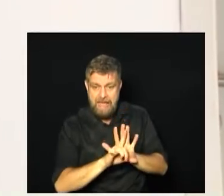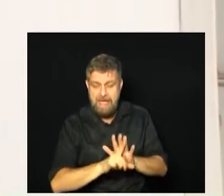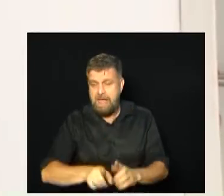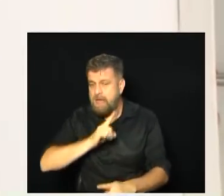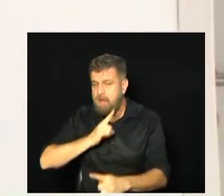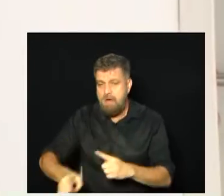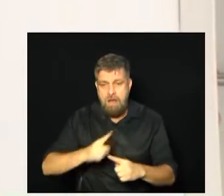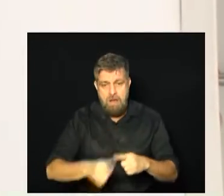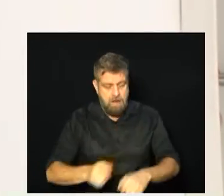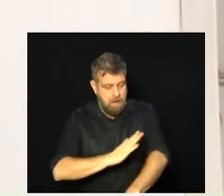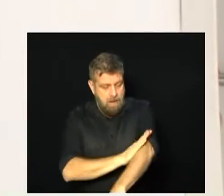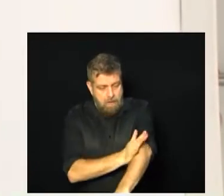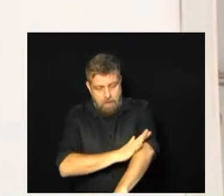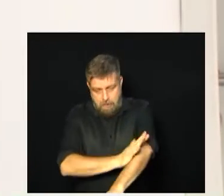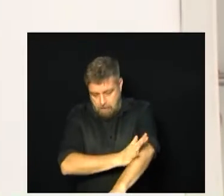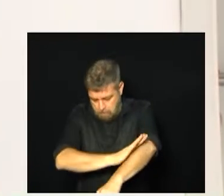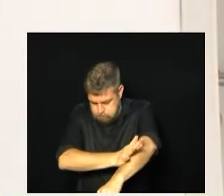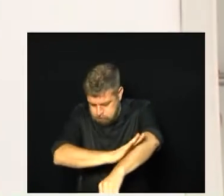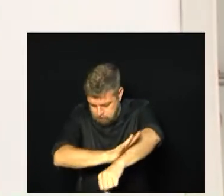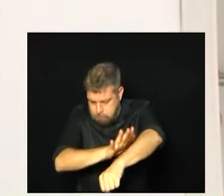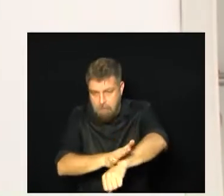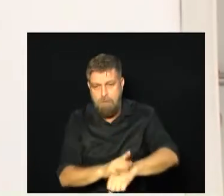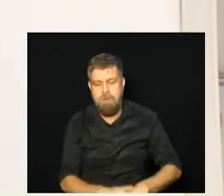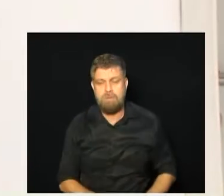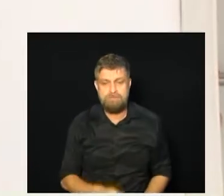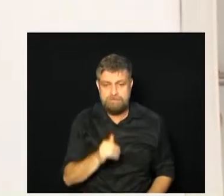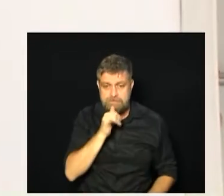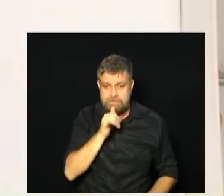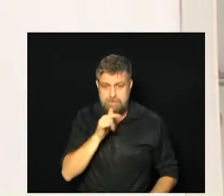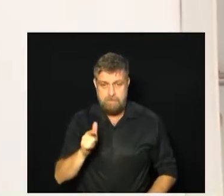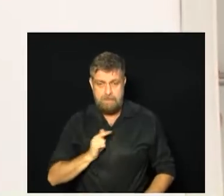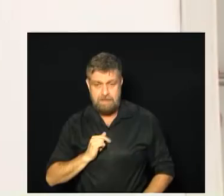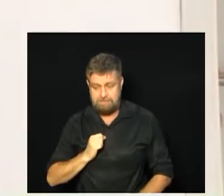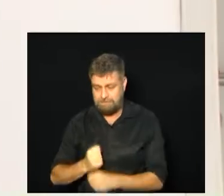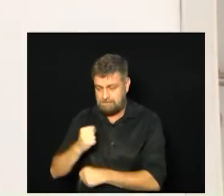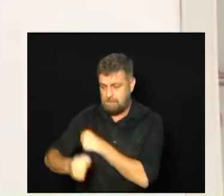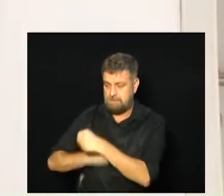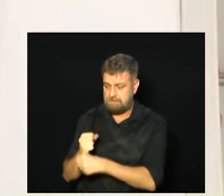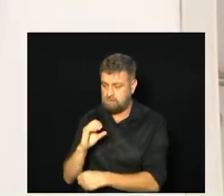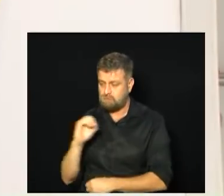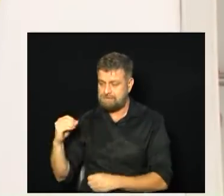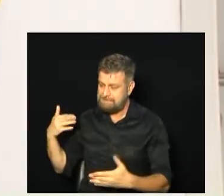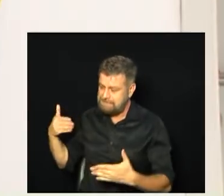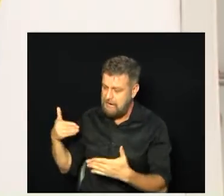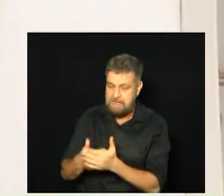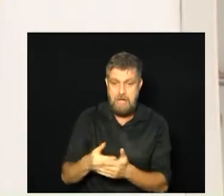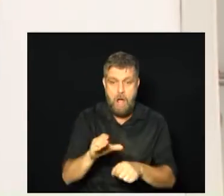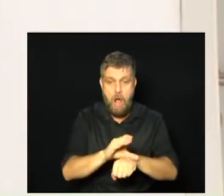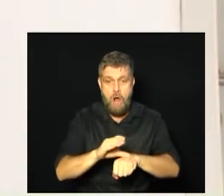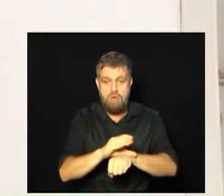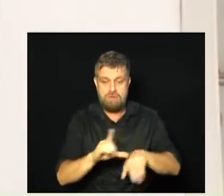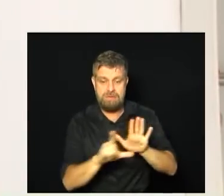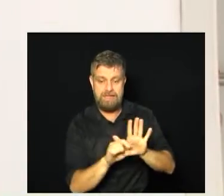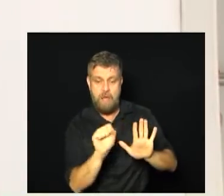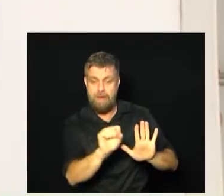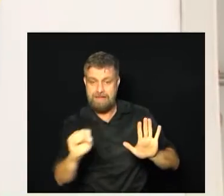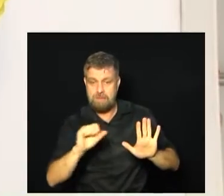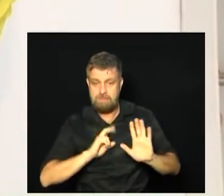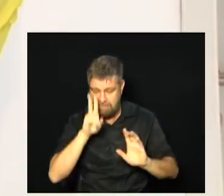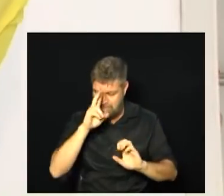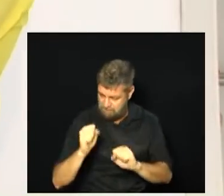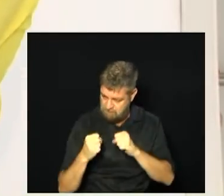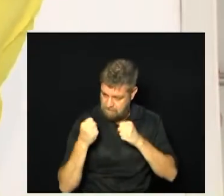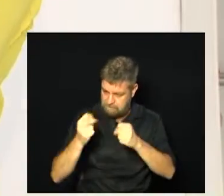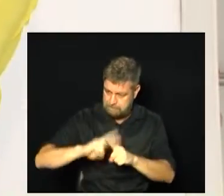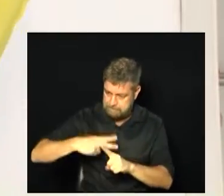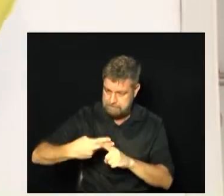proíbem o racismo desde a década de 80, com a Constituição de 88, isso foi fortalecido,